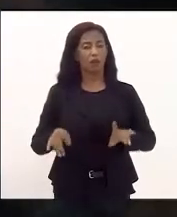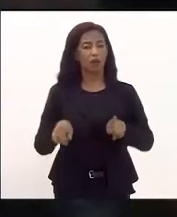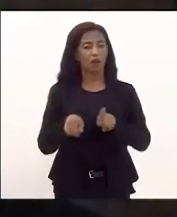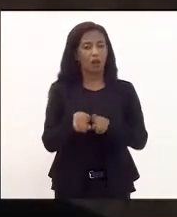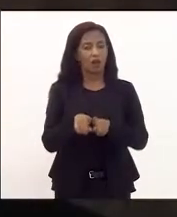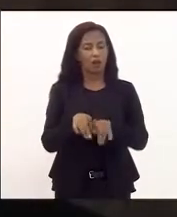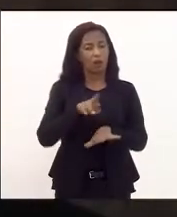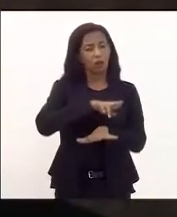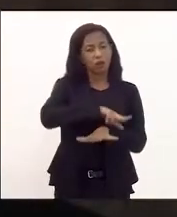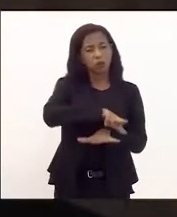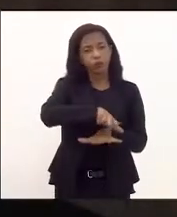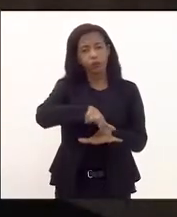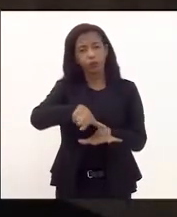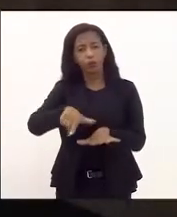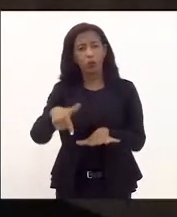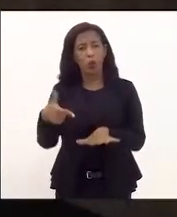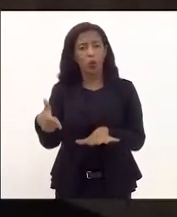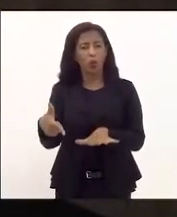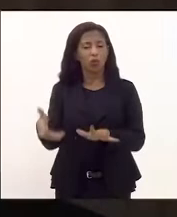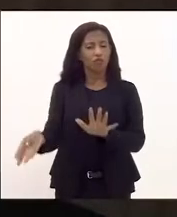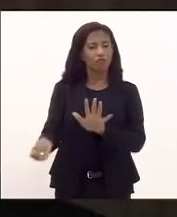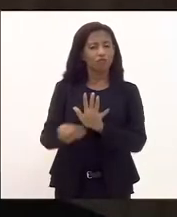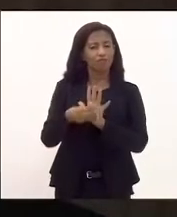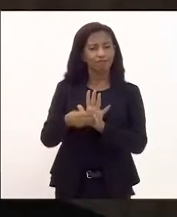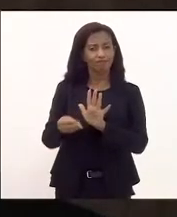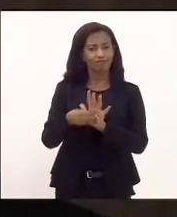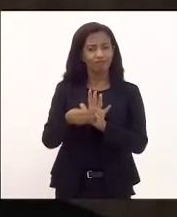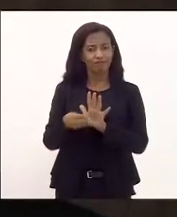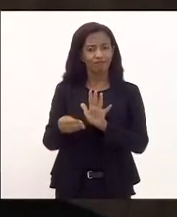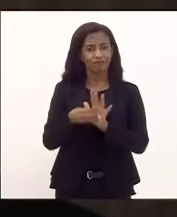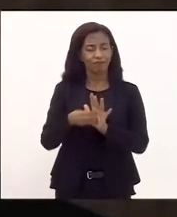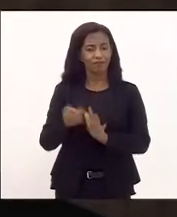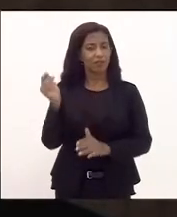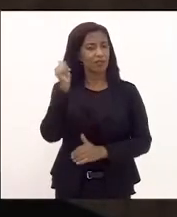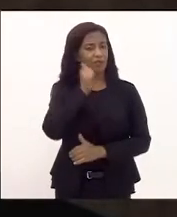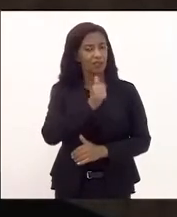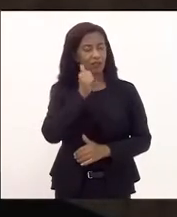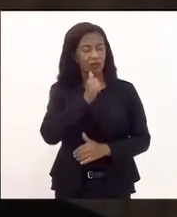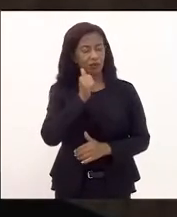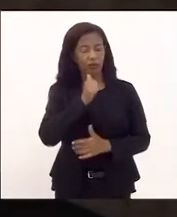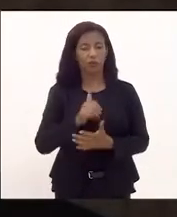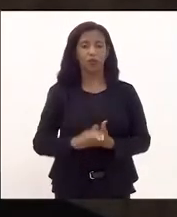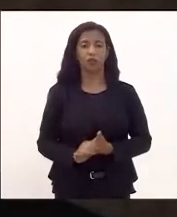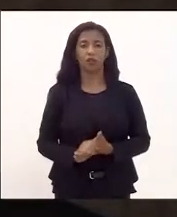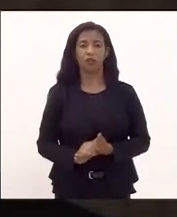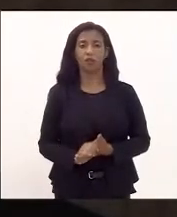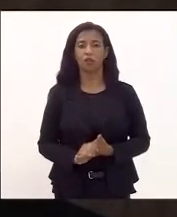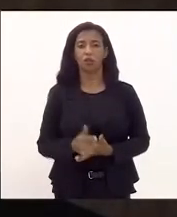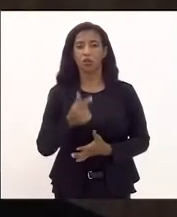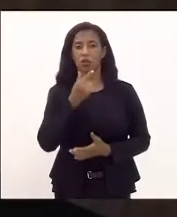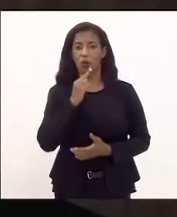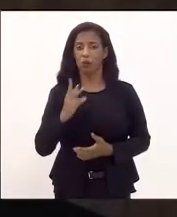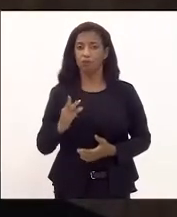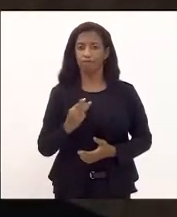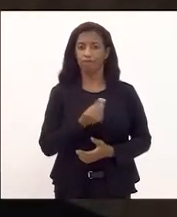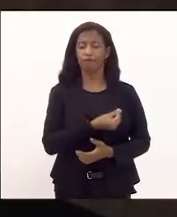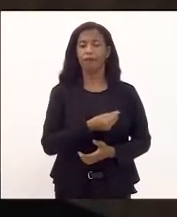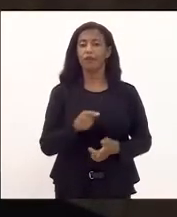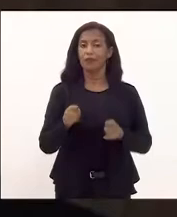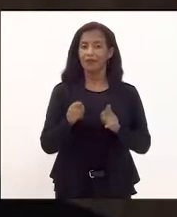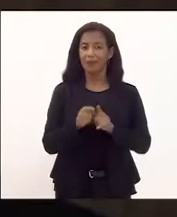há uma série de outras precariedades a que as mulheres e homens trans